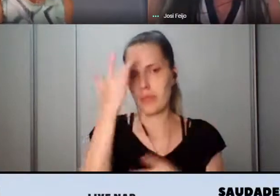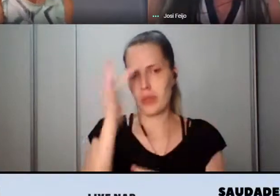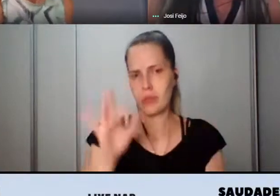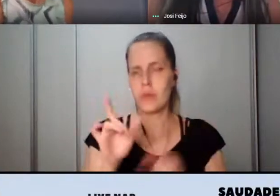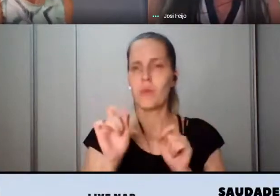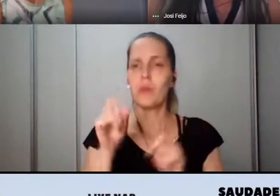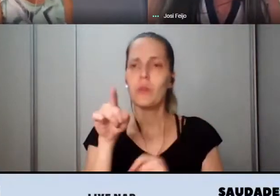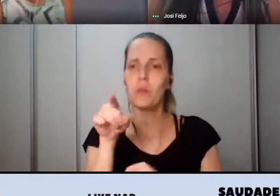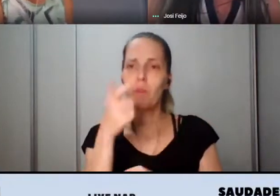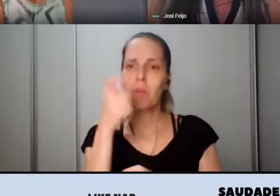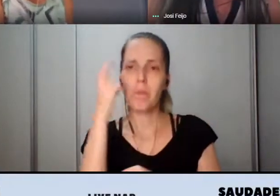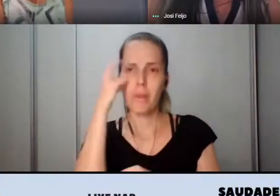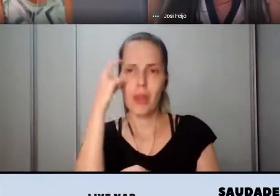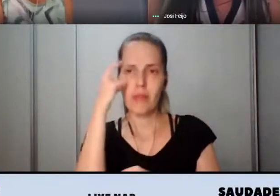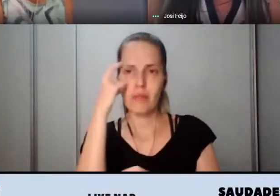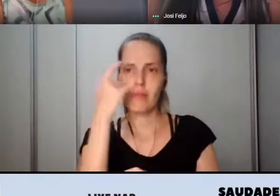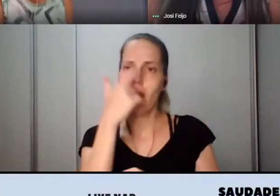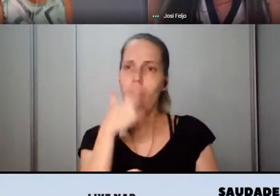Josi.